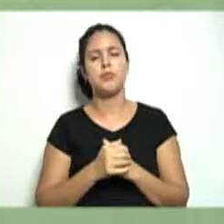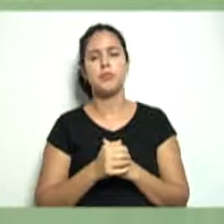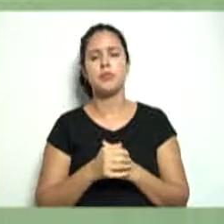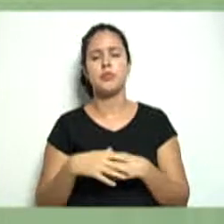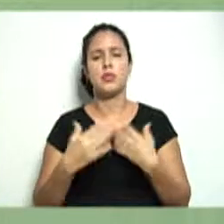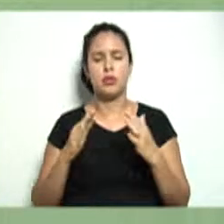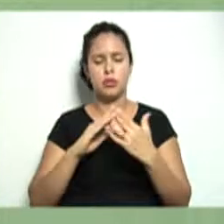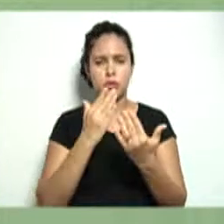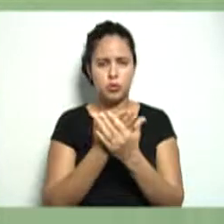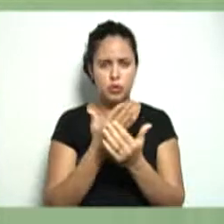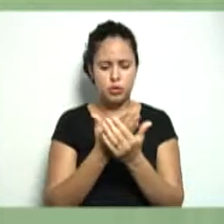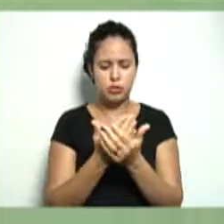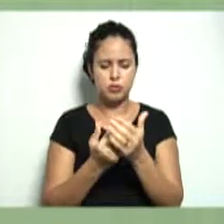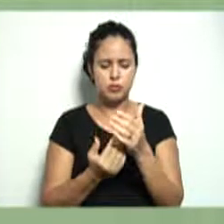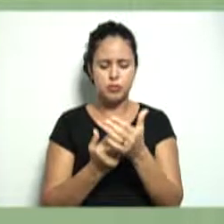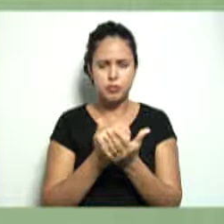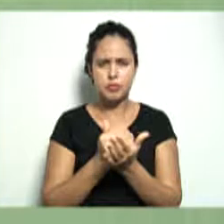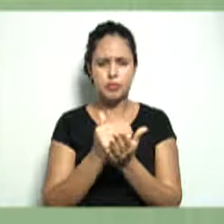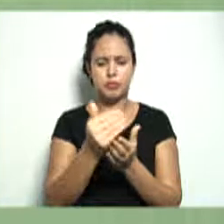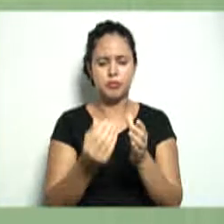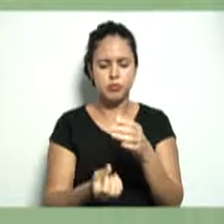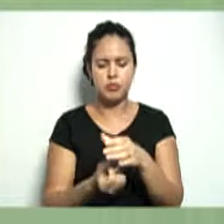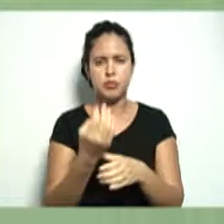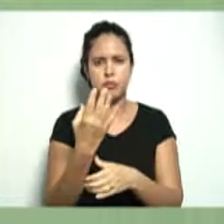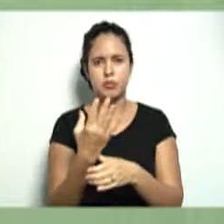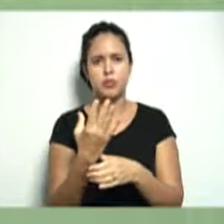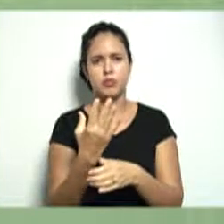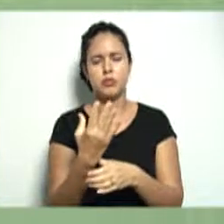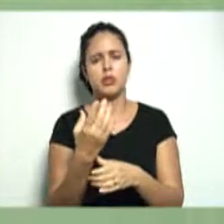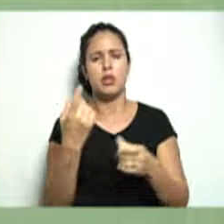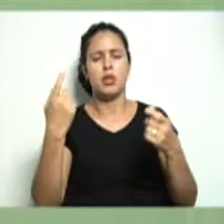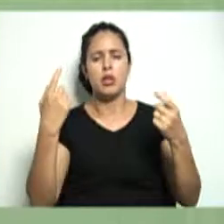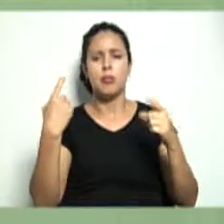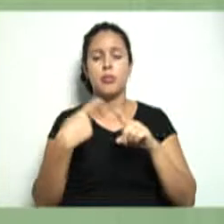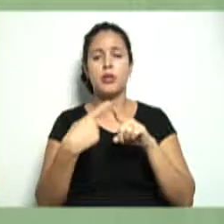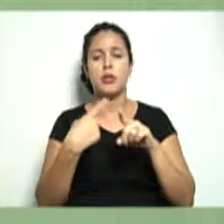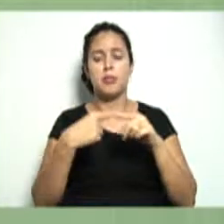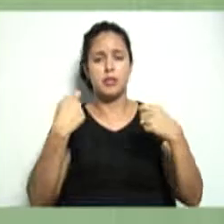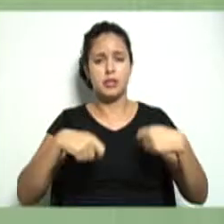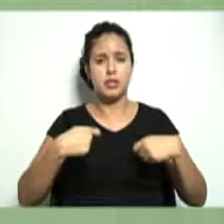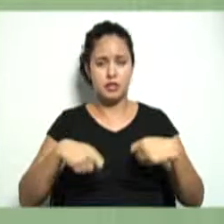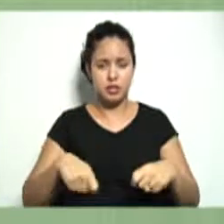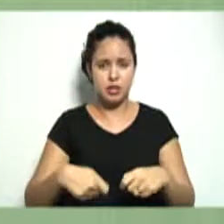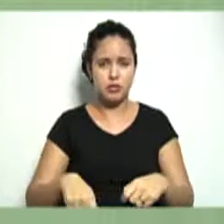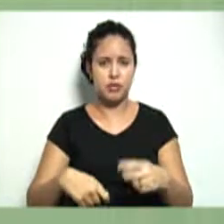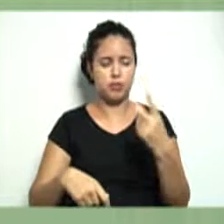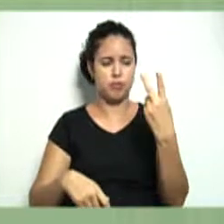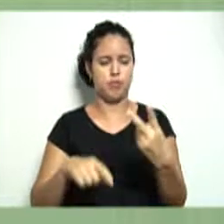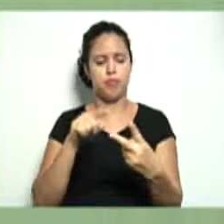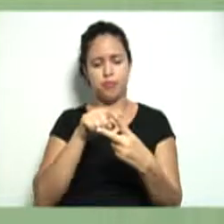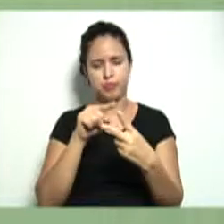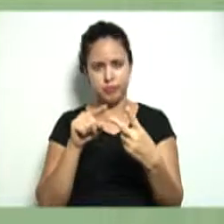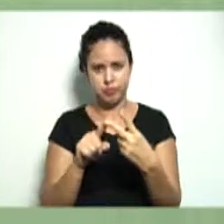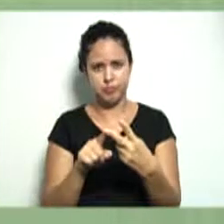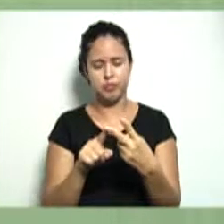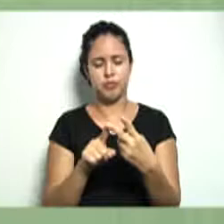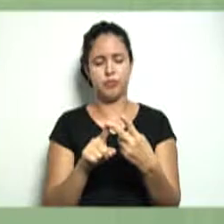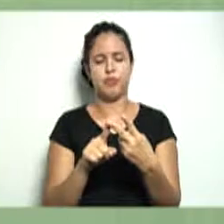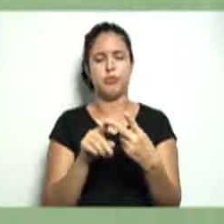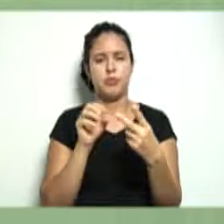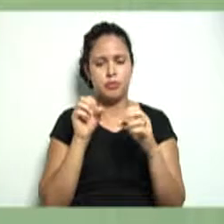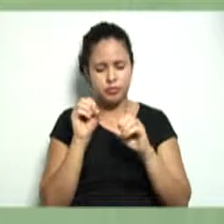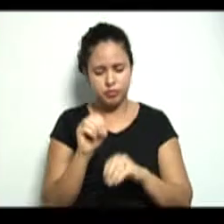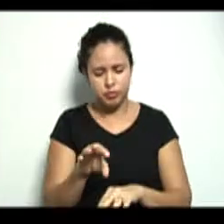da necessidade de duas formas de trabalho, né? Antes o trabalho era só um,